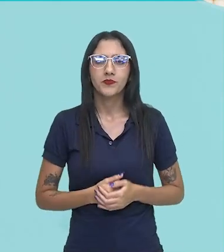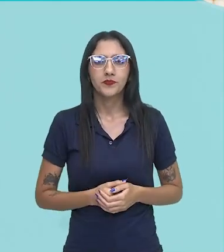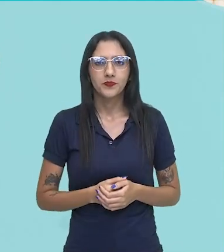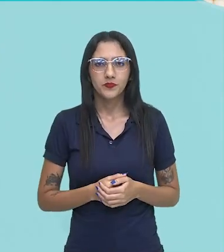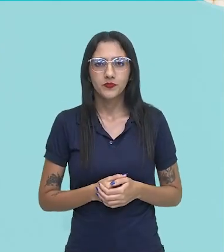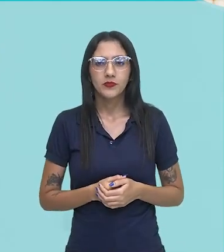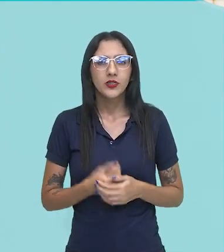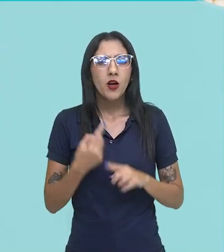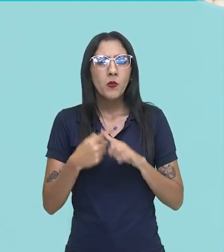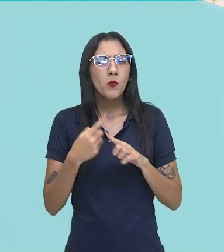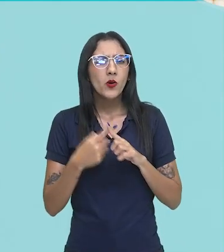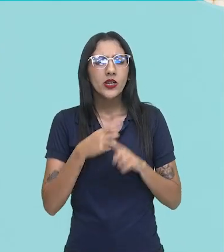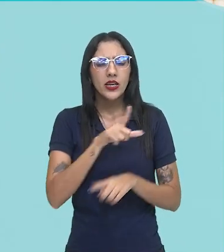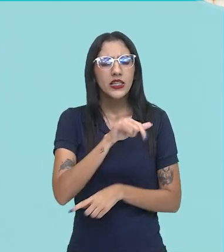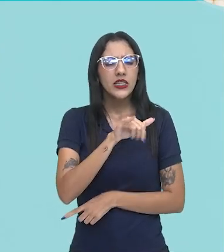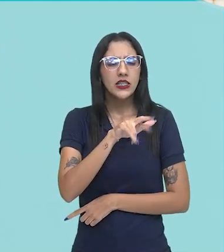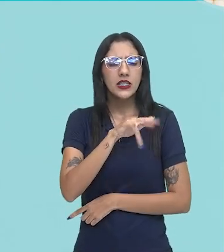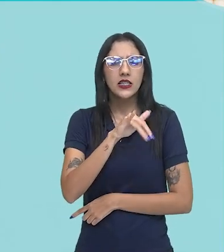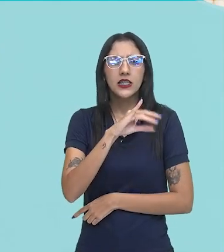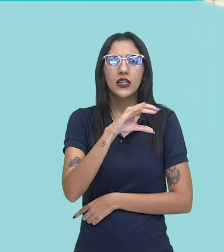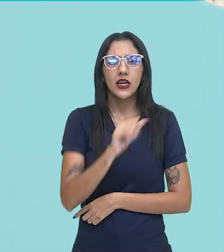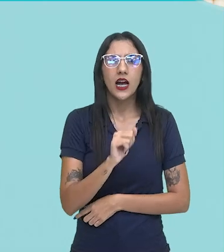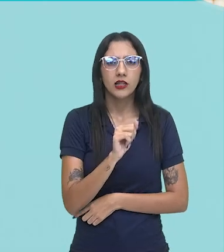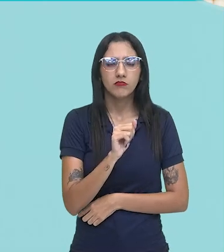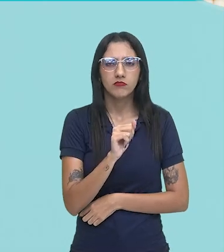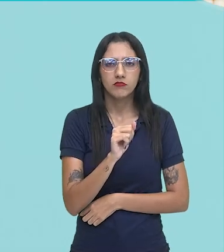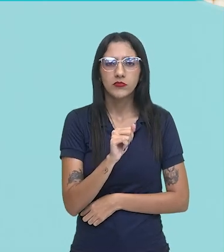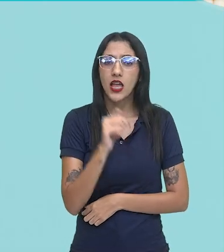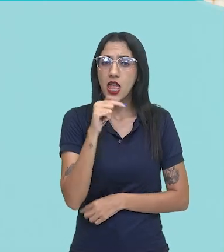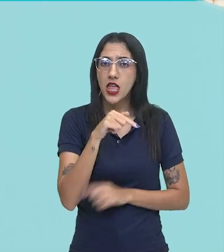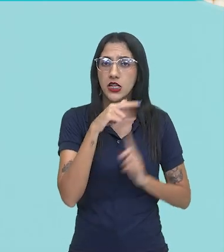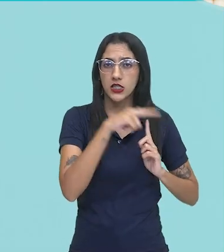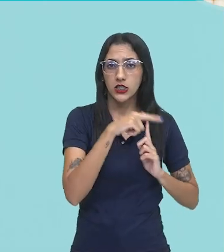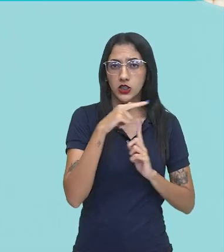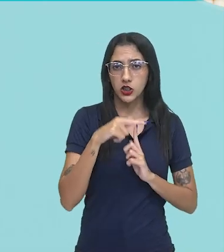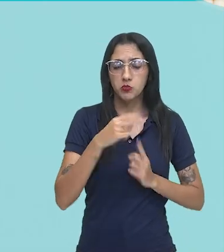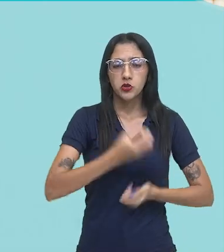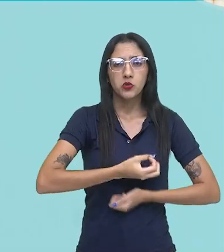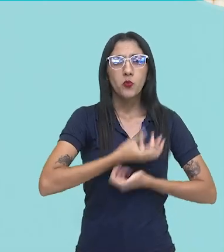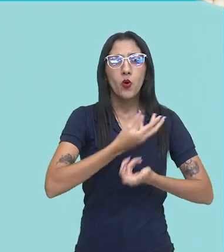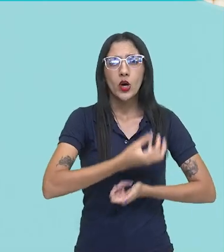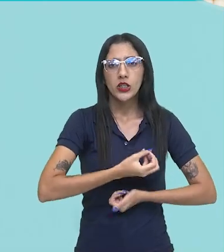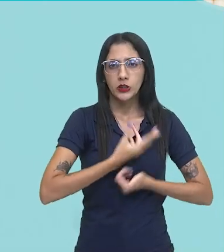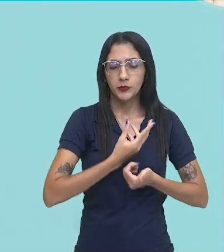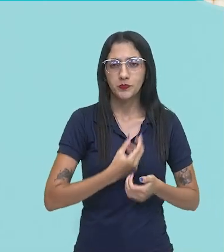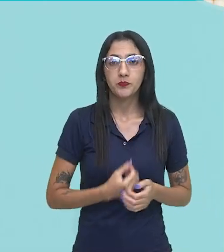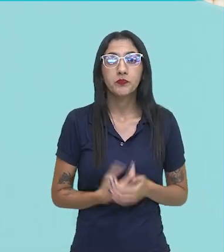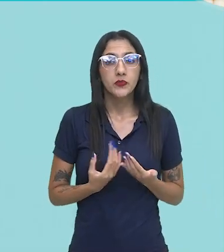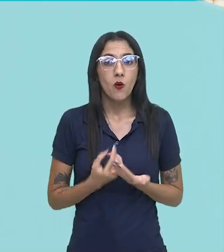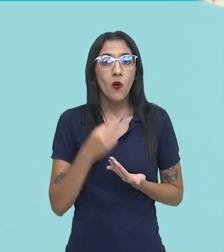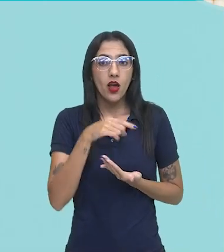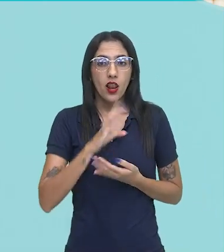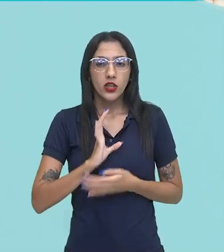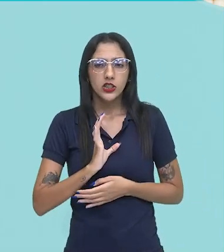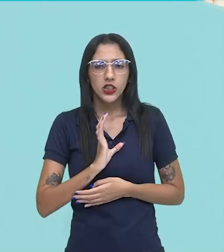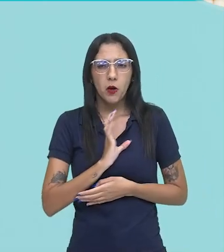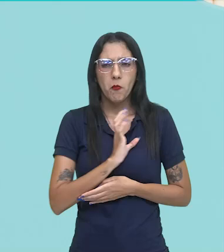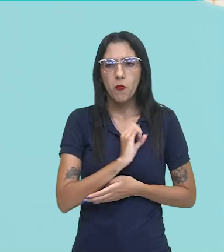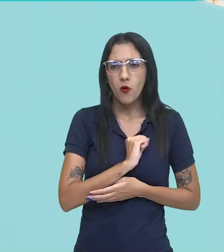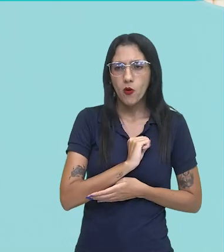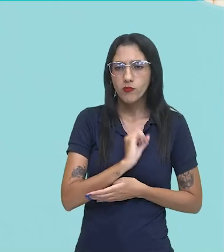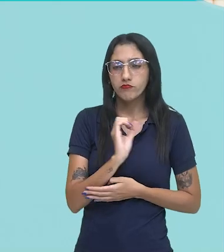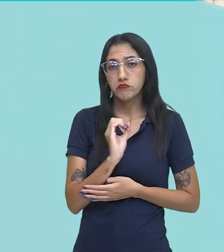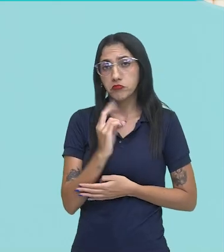que poesia lírica, elas estão dentro desse tipo de poesia? Porque mesmo sendo de amor e